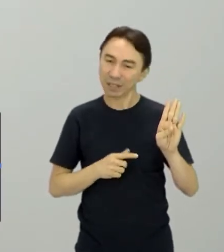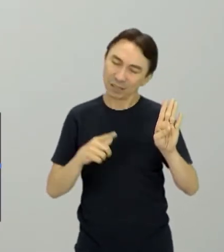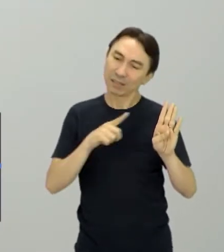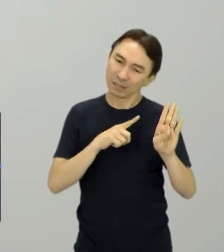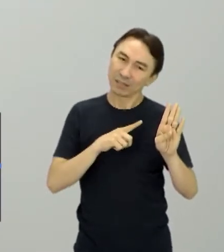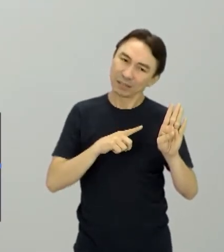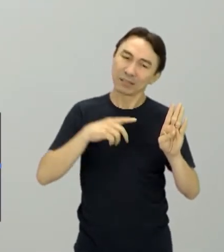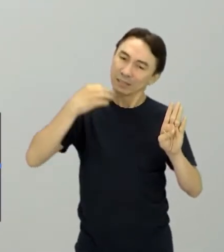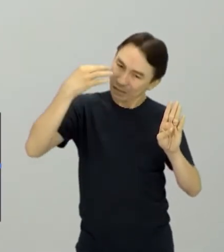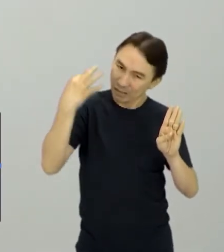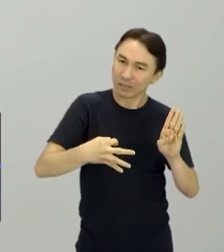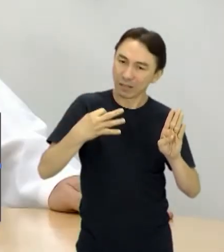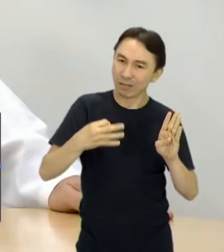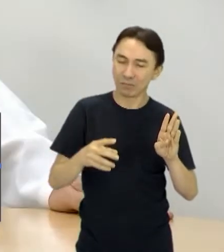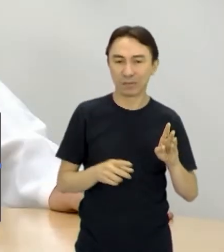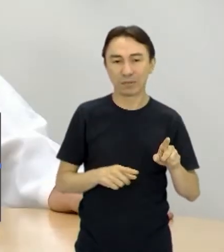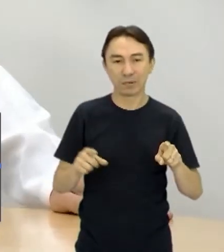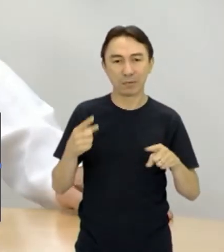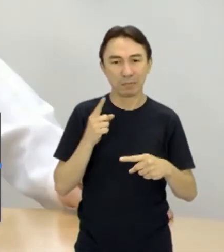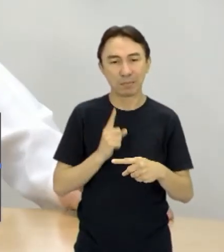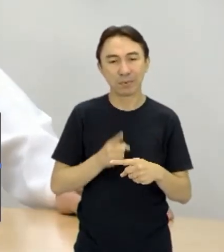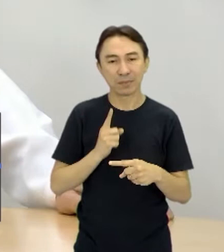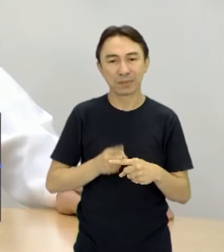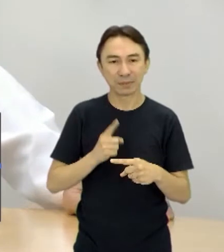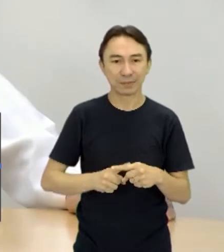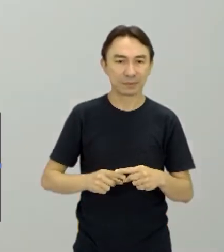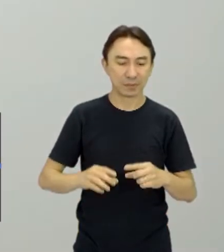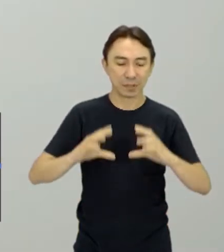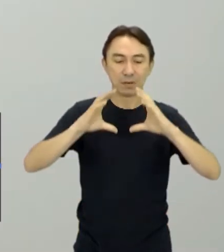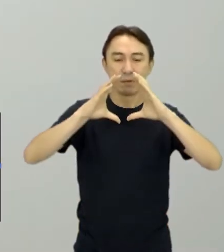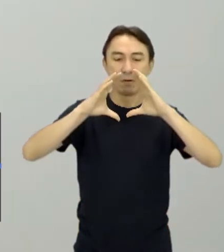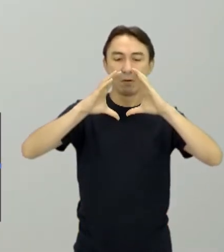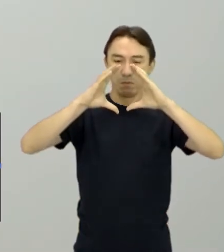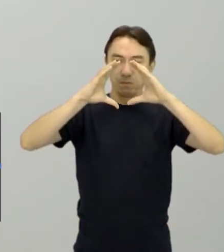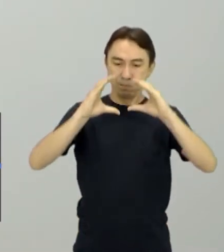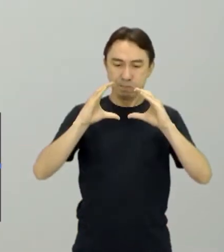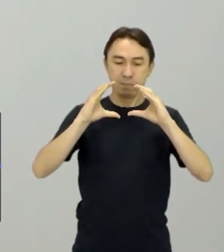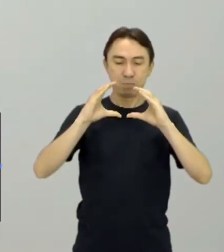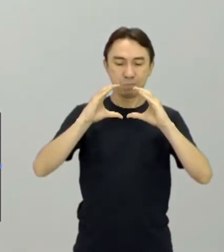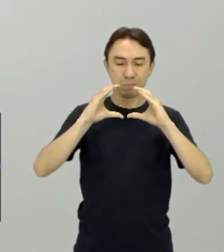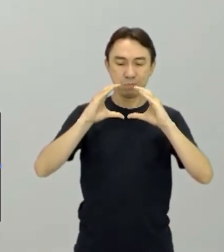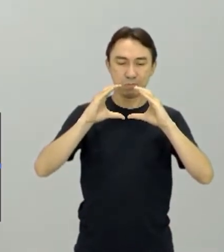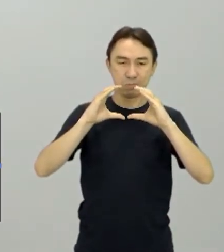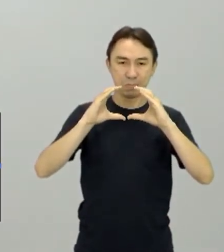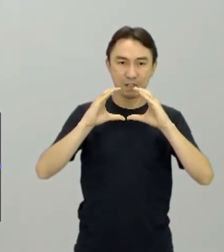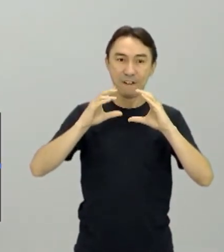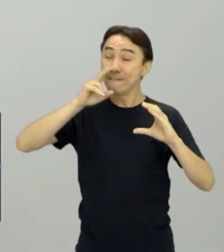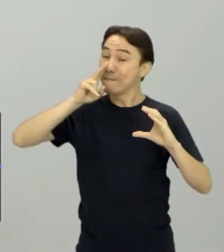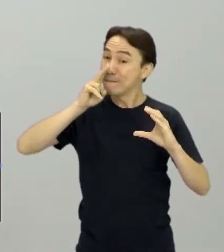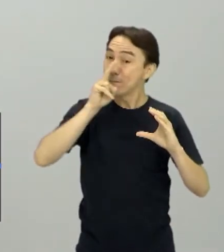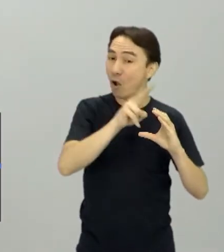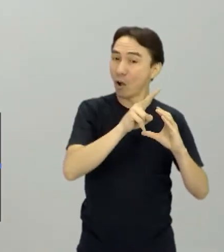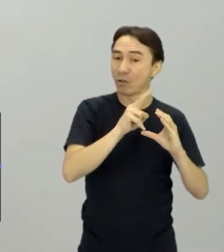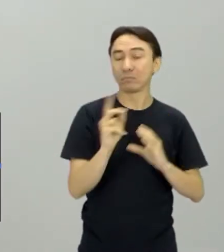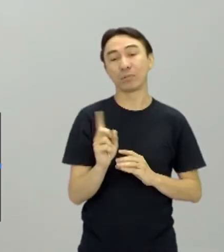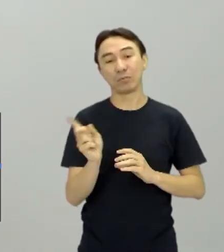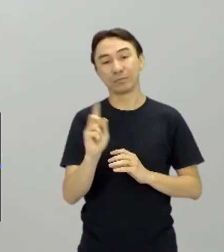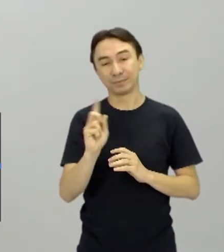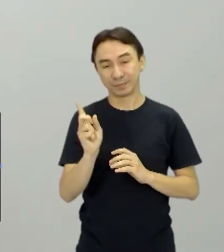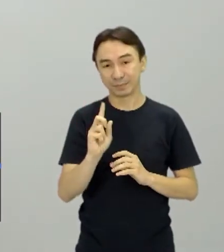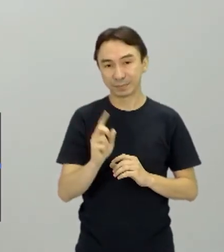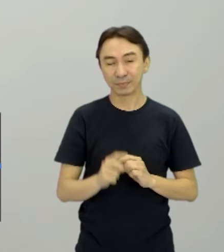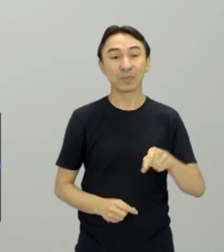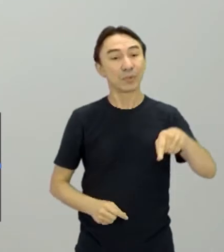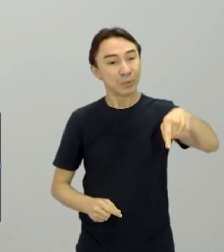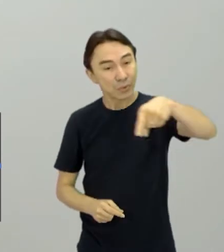foi 49%. Porque tem um achatamento, mas ele não é tão acentuado, né? E isso a gente tem que